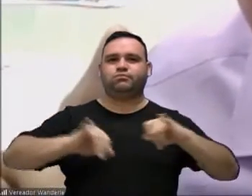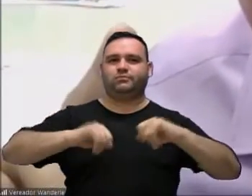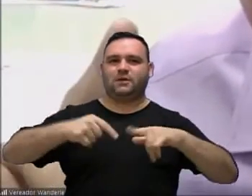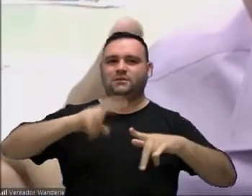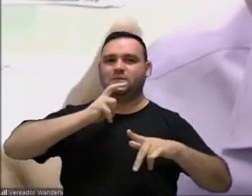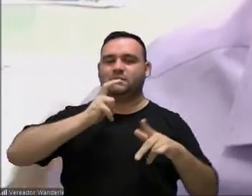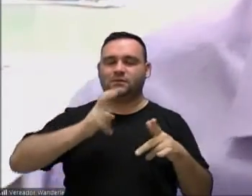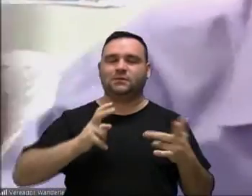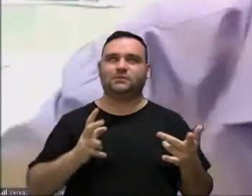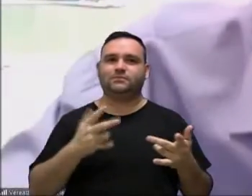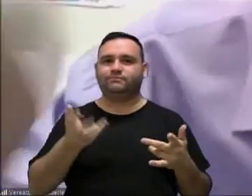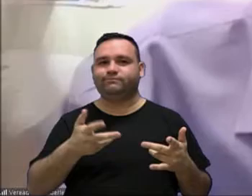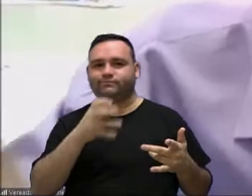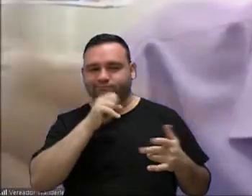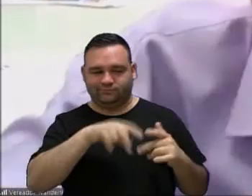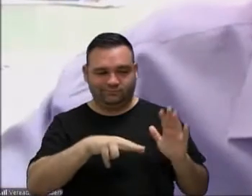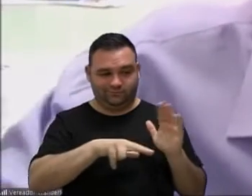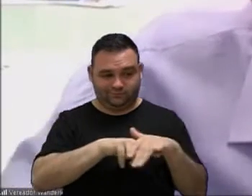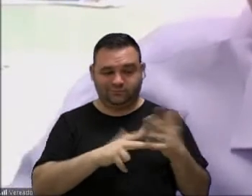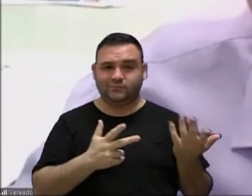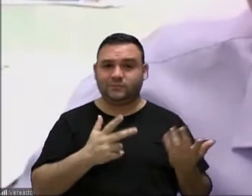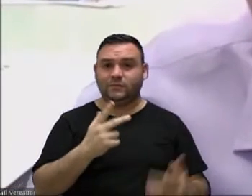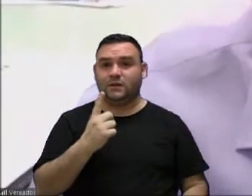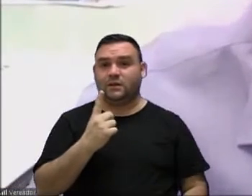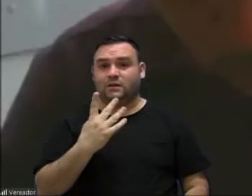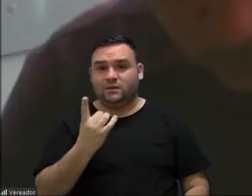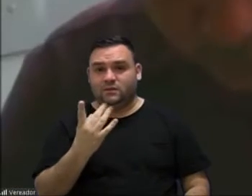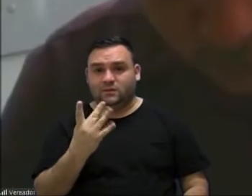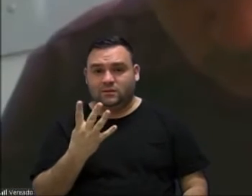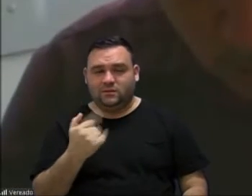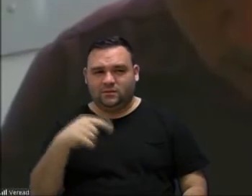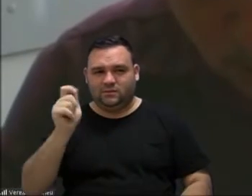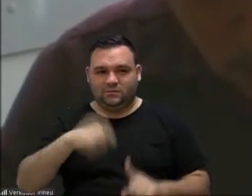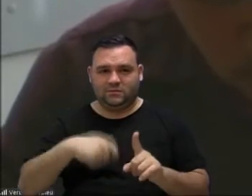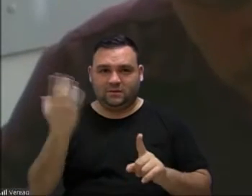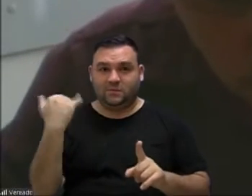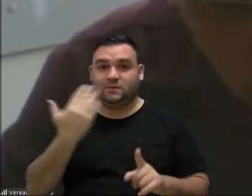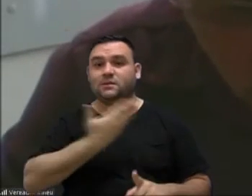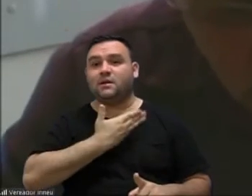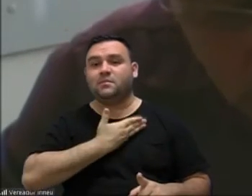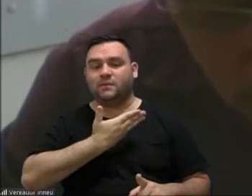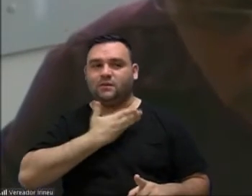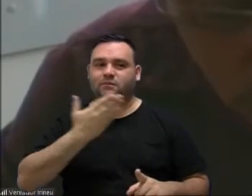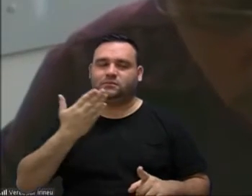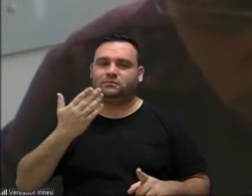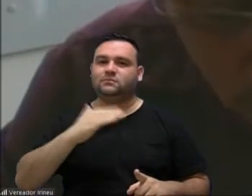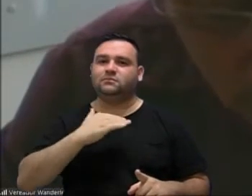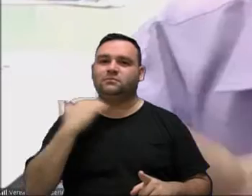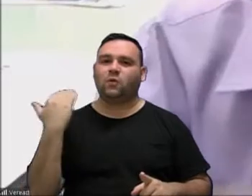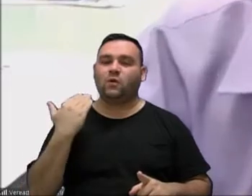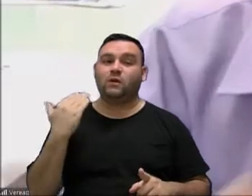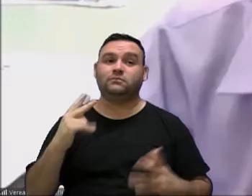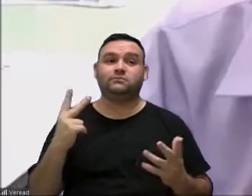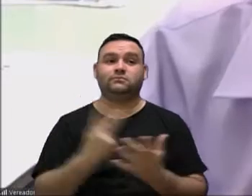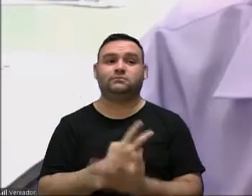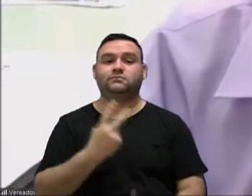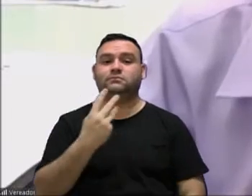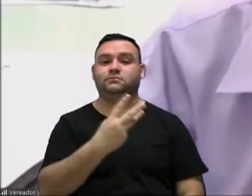Sorocaba. E no dia 14 do mês passado, quando faleceu um amigo da gente, estava com